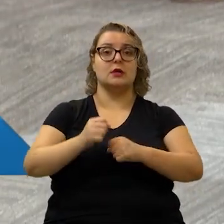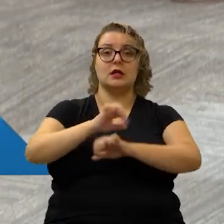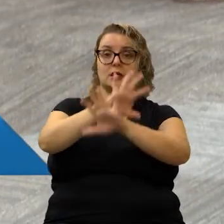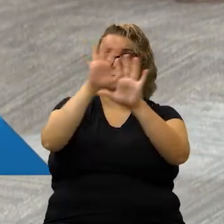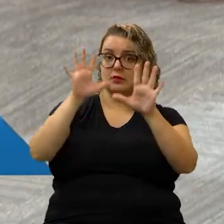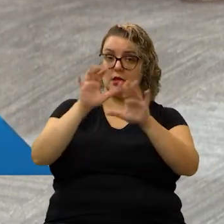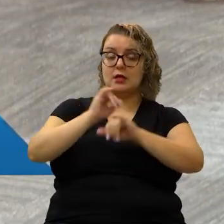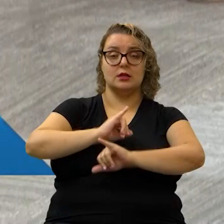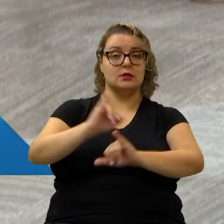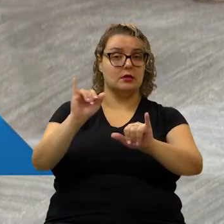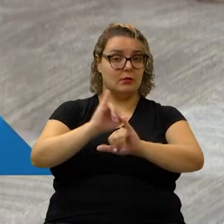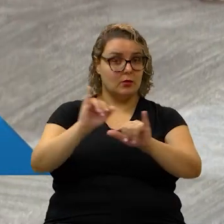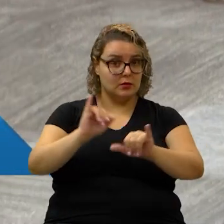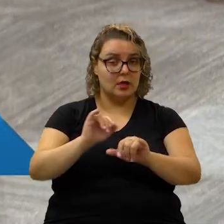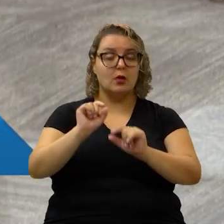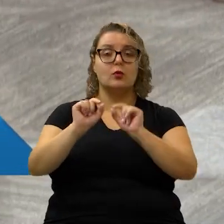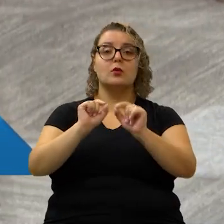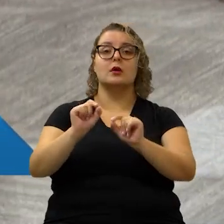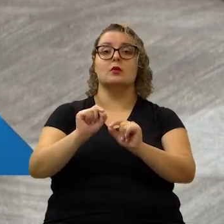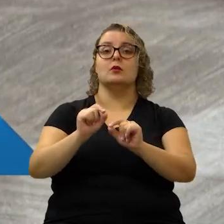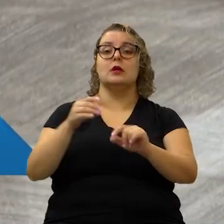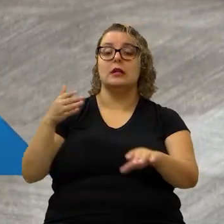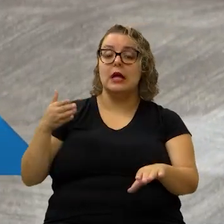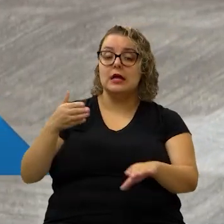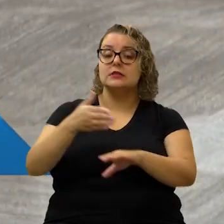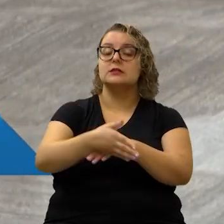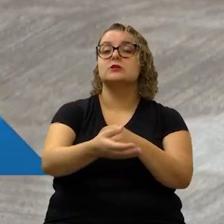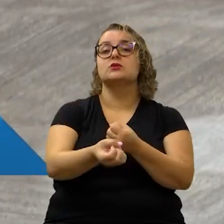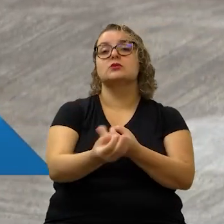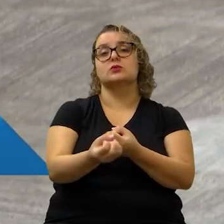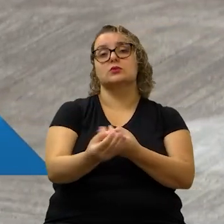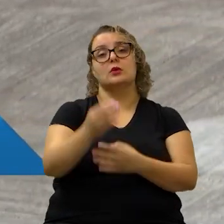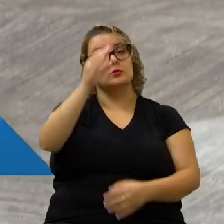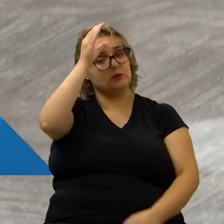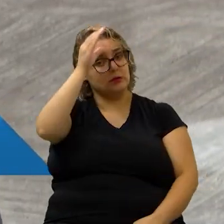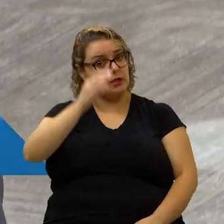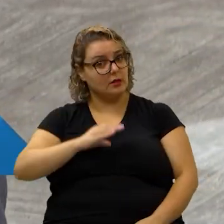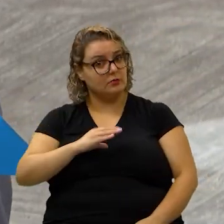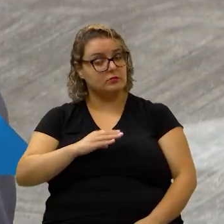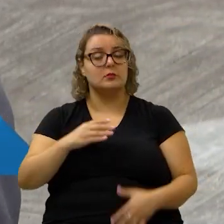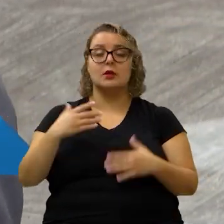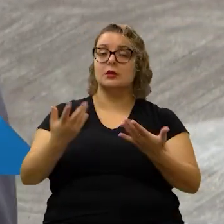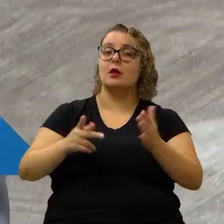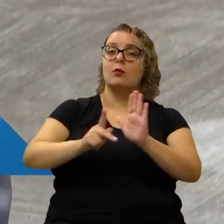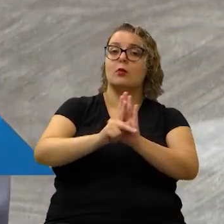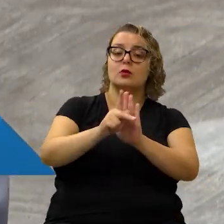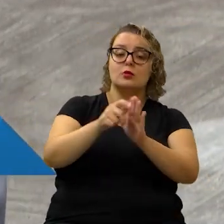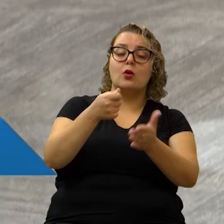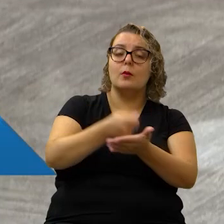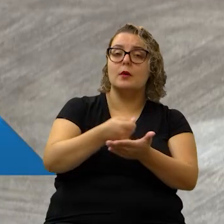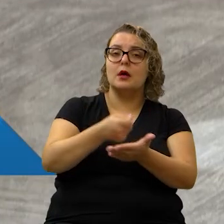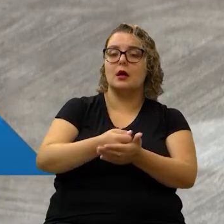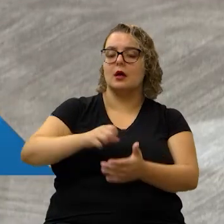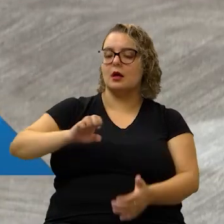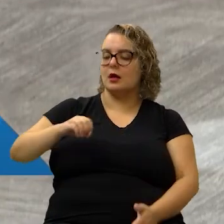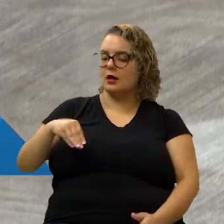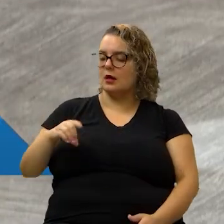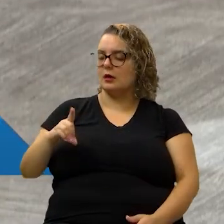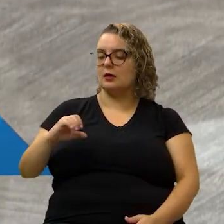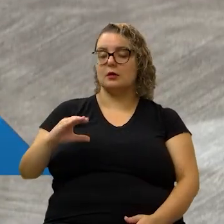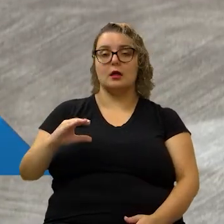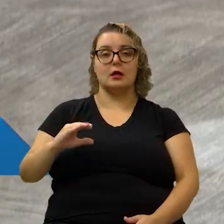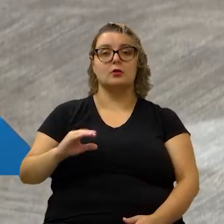princípio da Transparência da publicidade é dar acesso à informação ao cidadão então o projeto obriga a